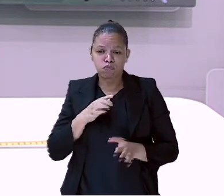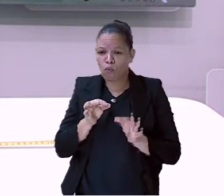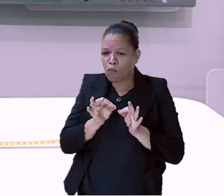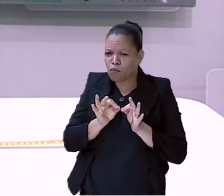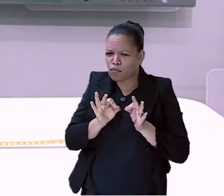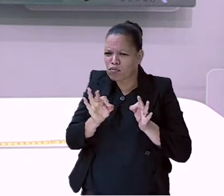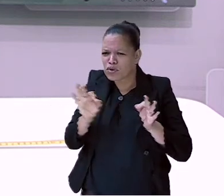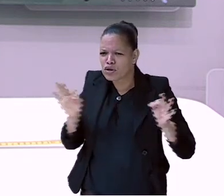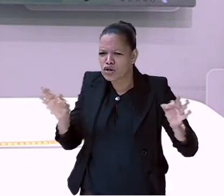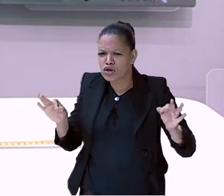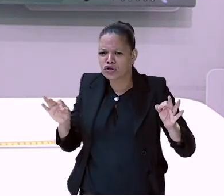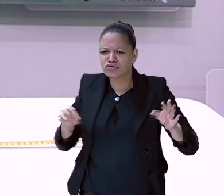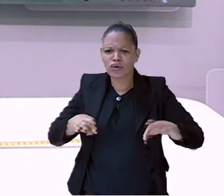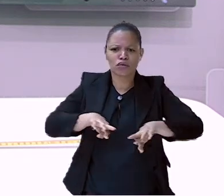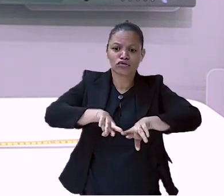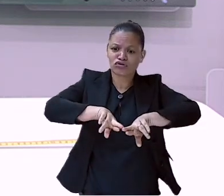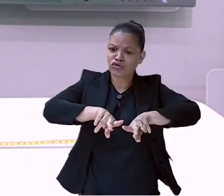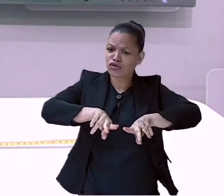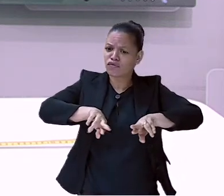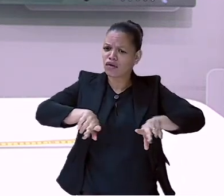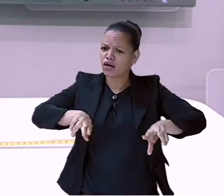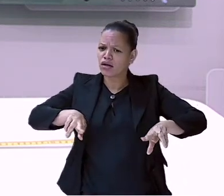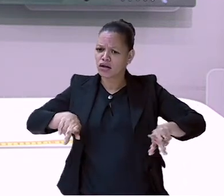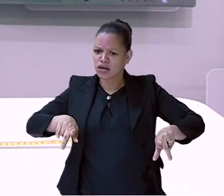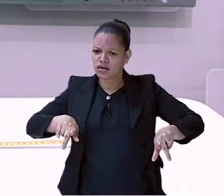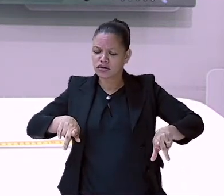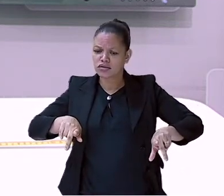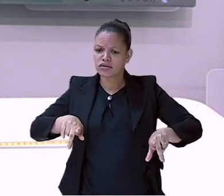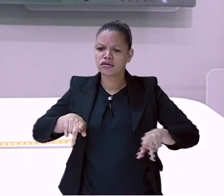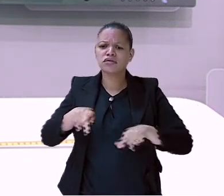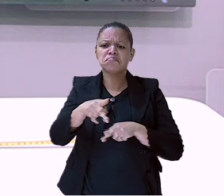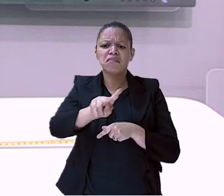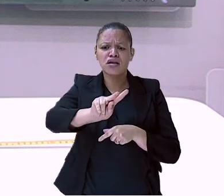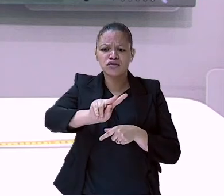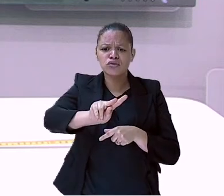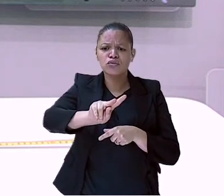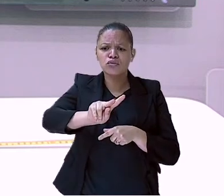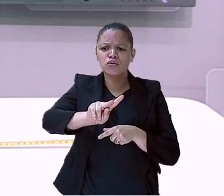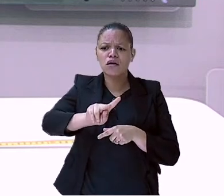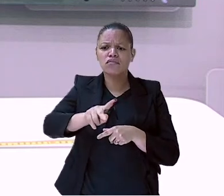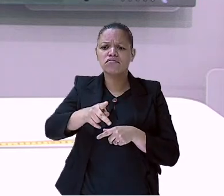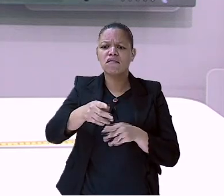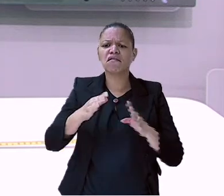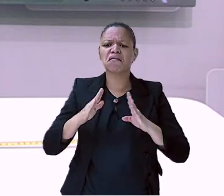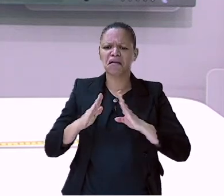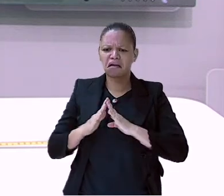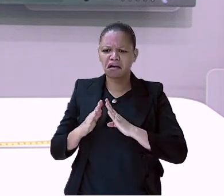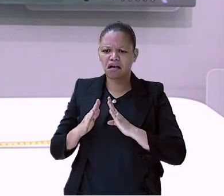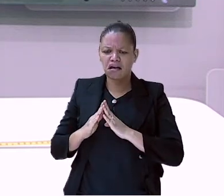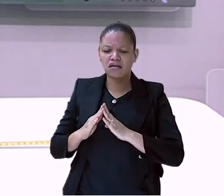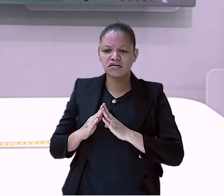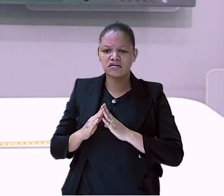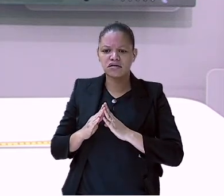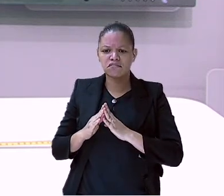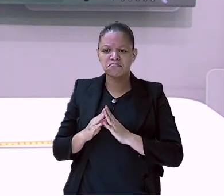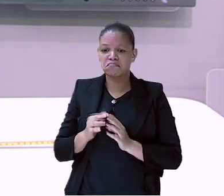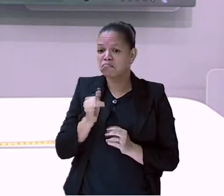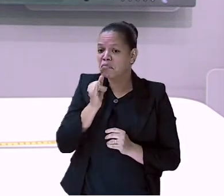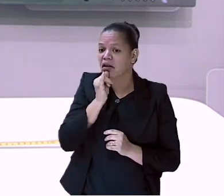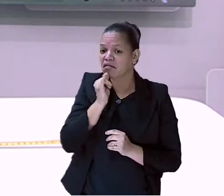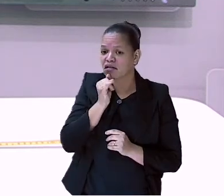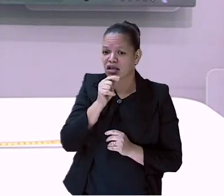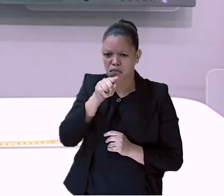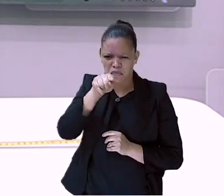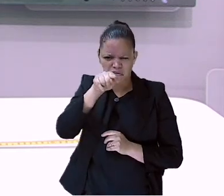aqui, medi, tem 9 palmos e 2 dedos. Mas pode ser que você aí de casa venha aqui medir e